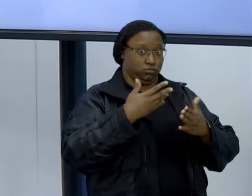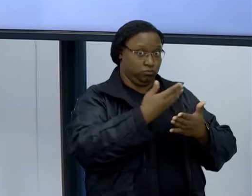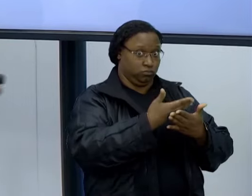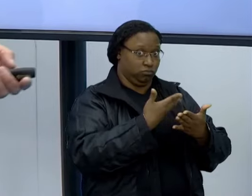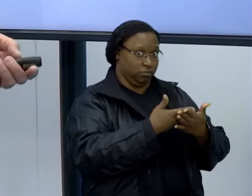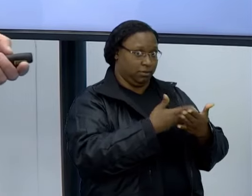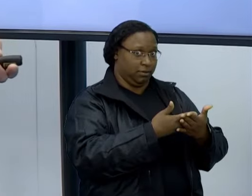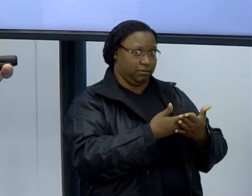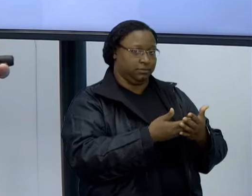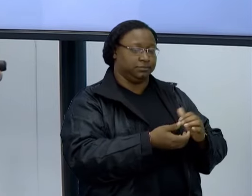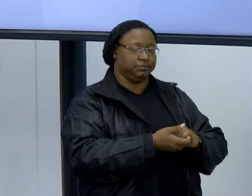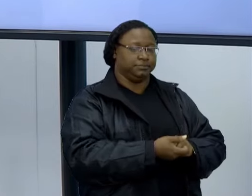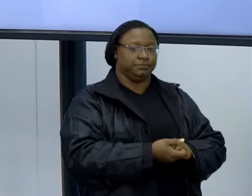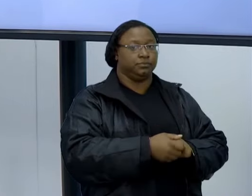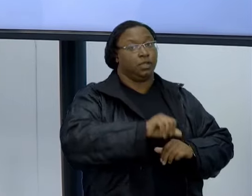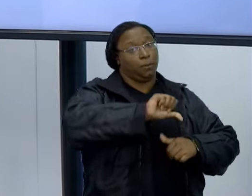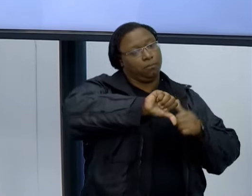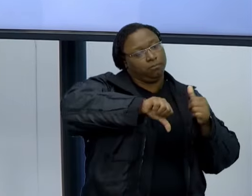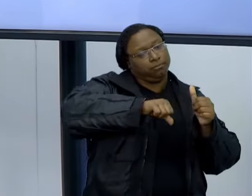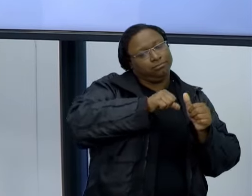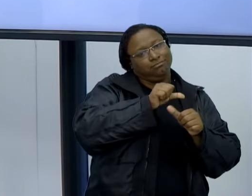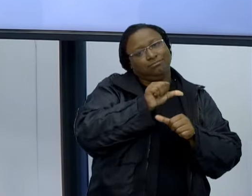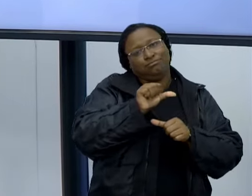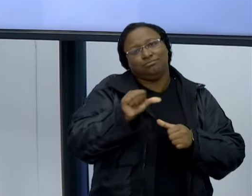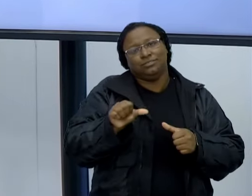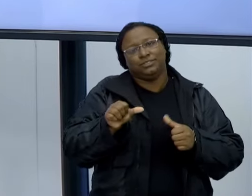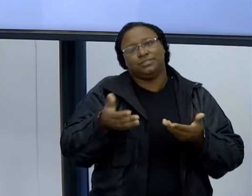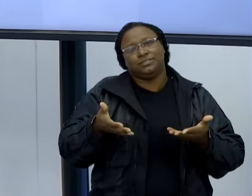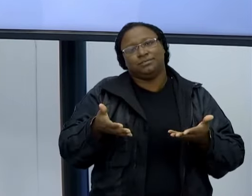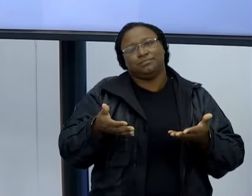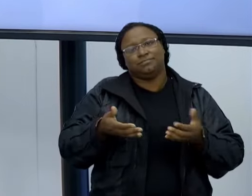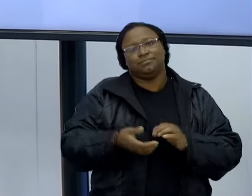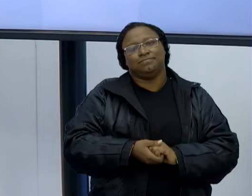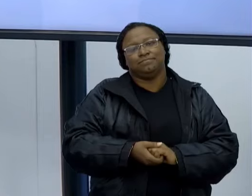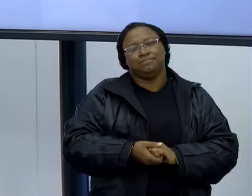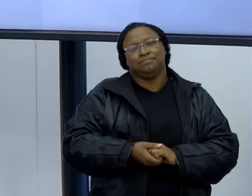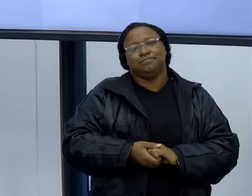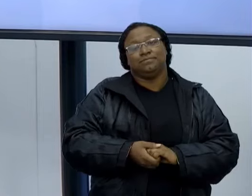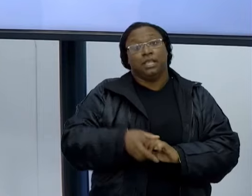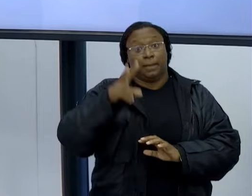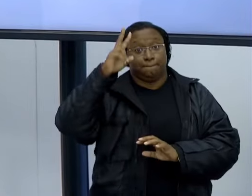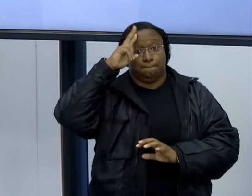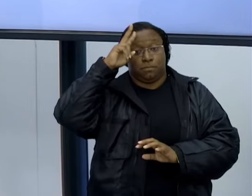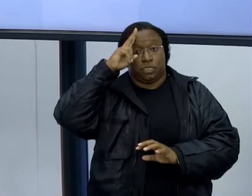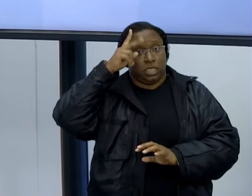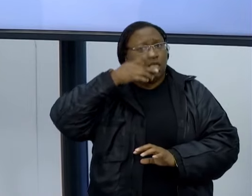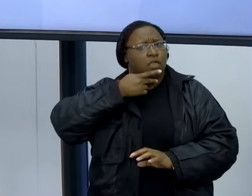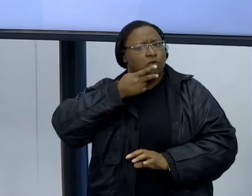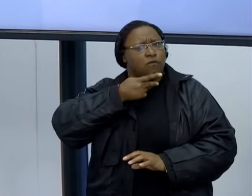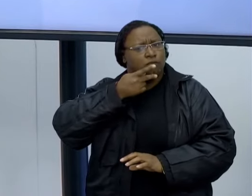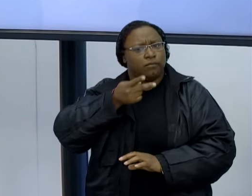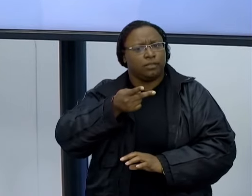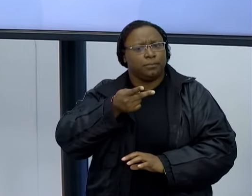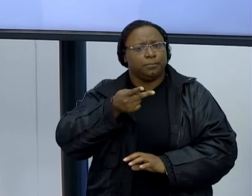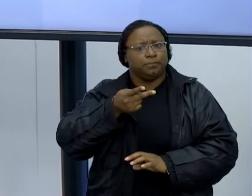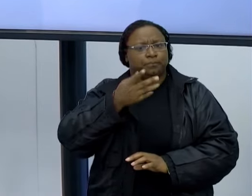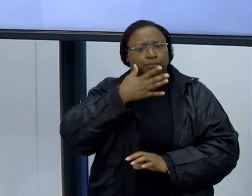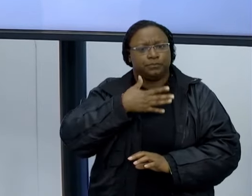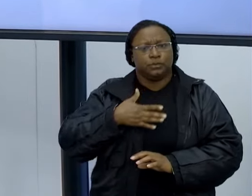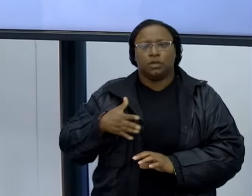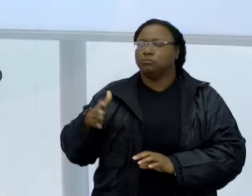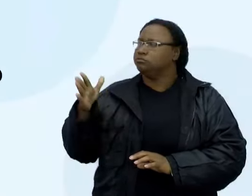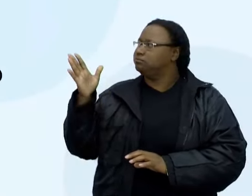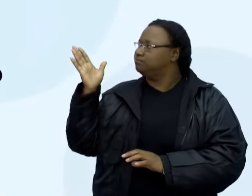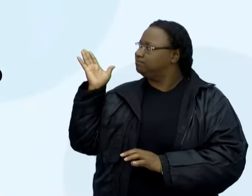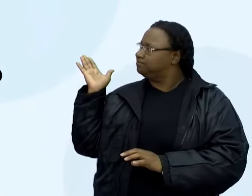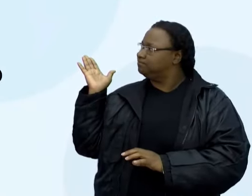então, mudar de planos. Mas isso é o que eu te falei. Lembra que eu te falei? Esse valor que a gente considerou, coloca na tela aí,